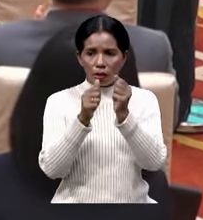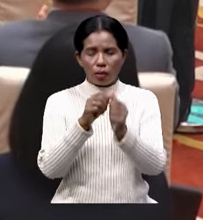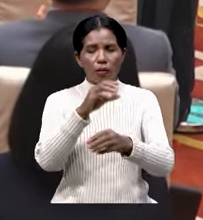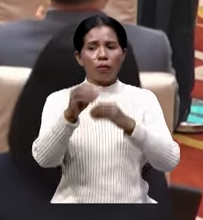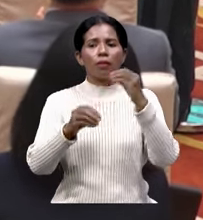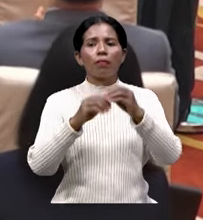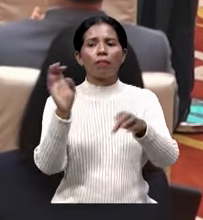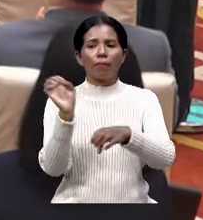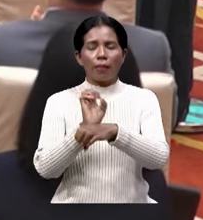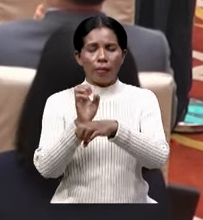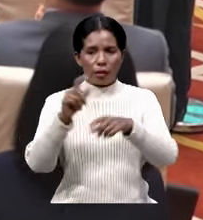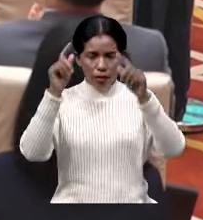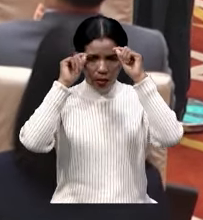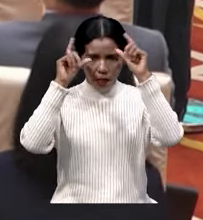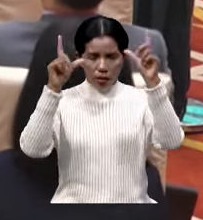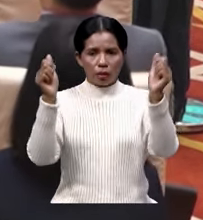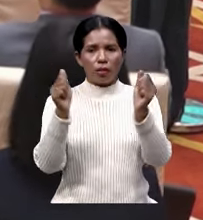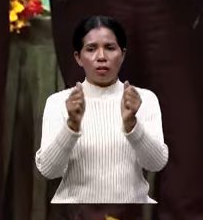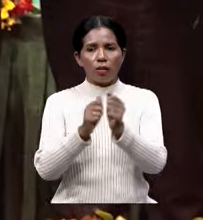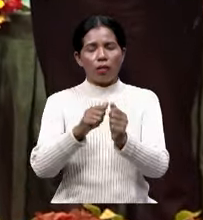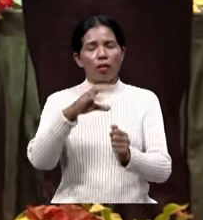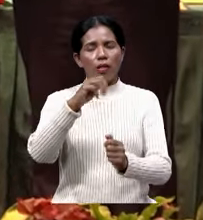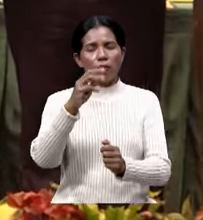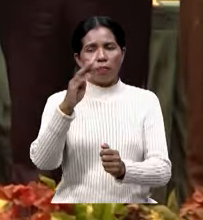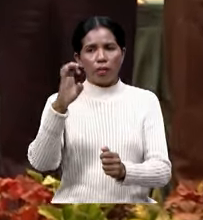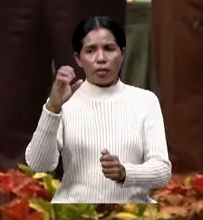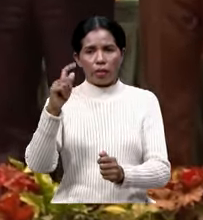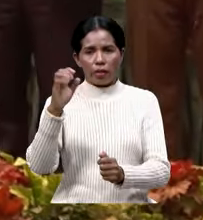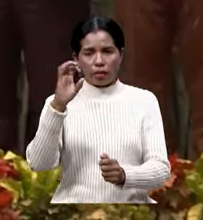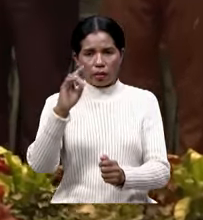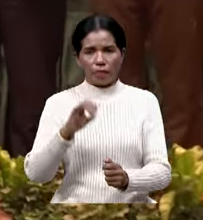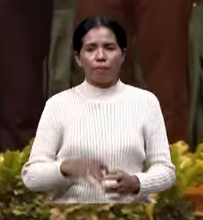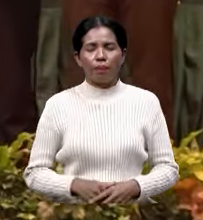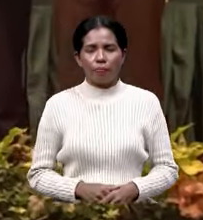relação economia entre Timor-Leste no Cabo Verde. Alerto Ximenes, GMN.